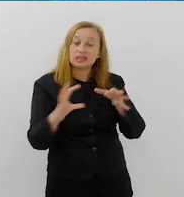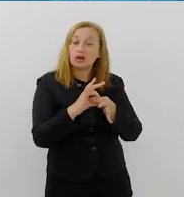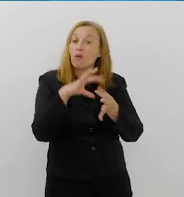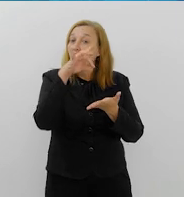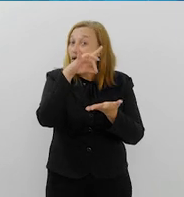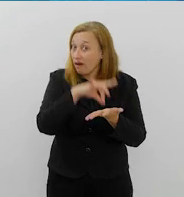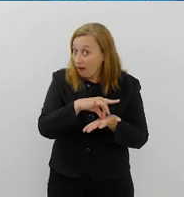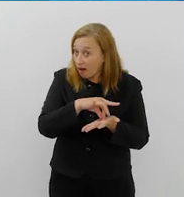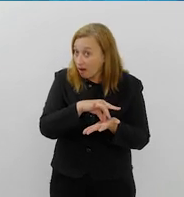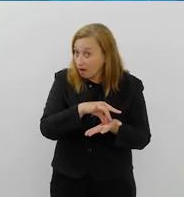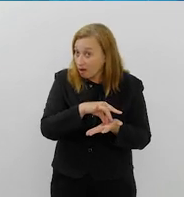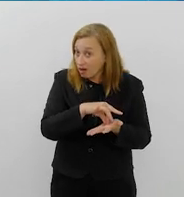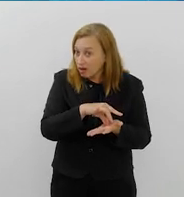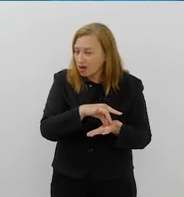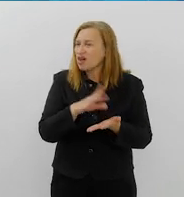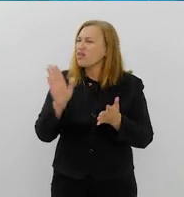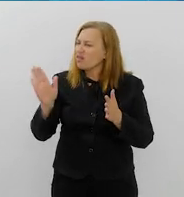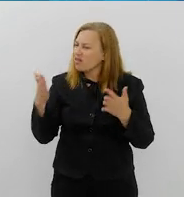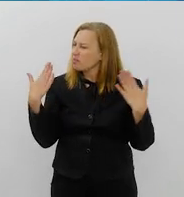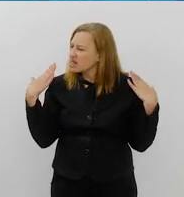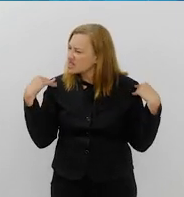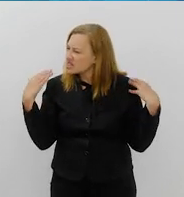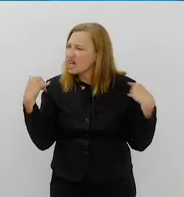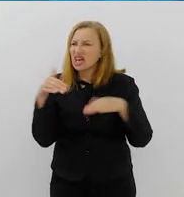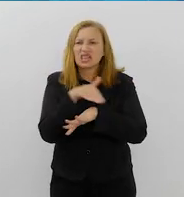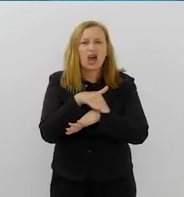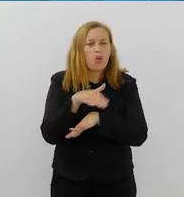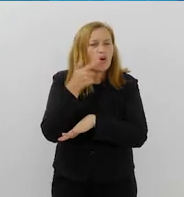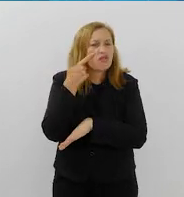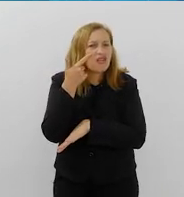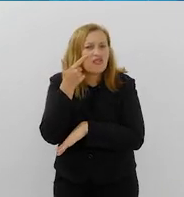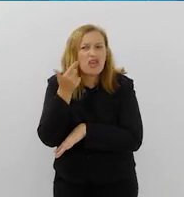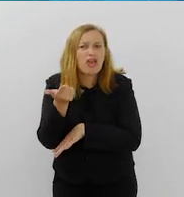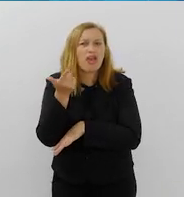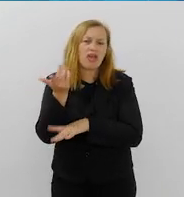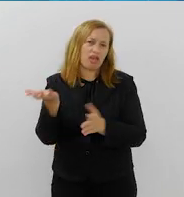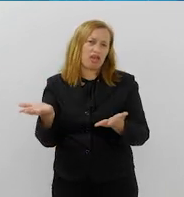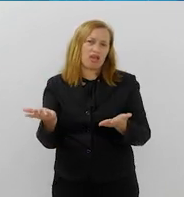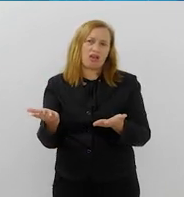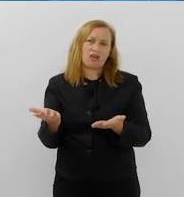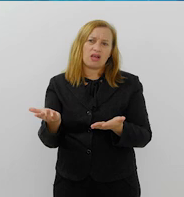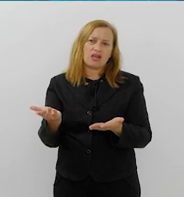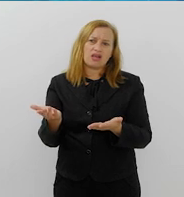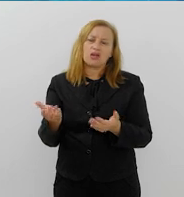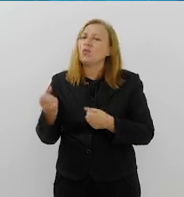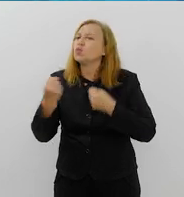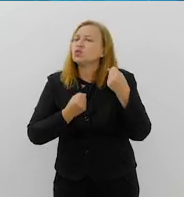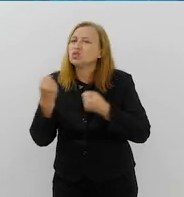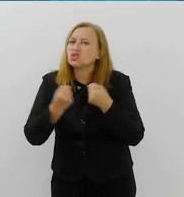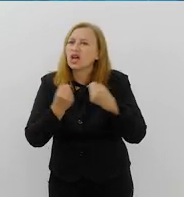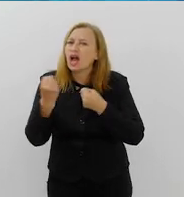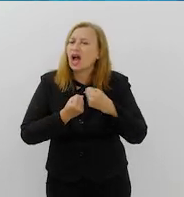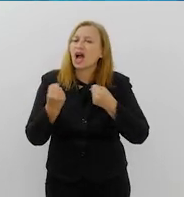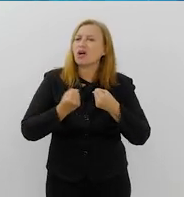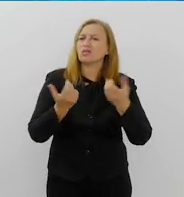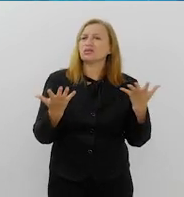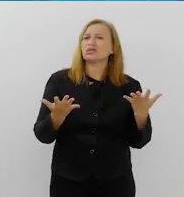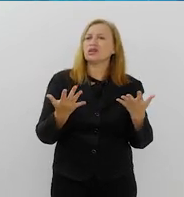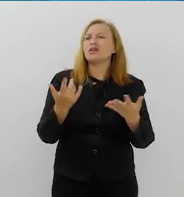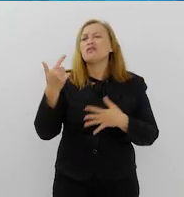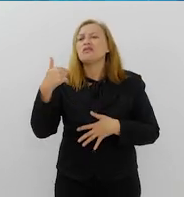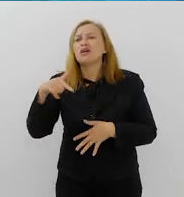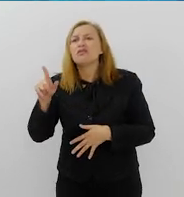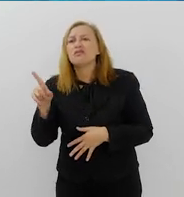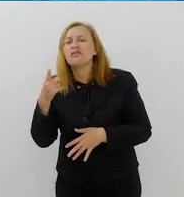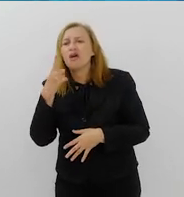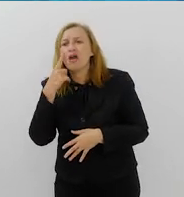conexões reais, né? Vai dar uma volta na rua, vai olhar para os carros que estão